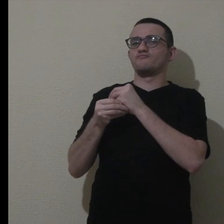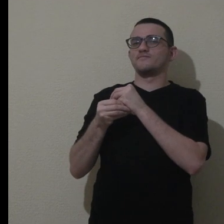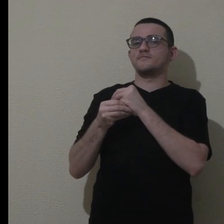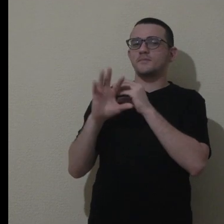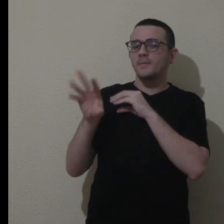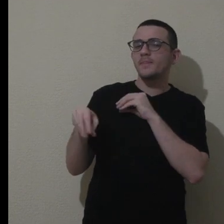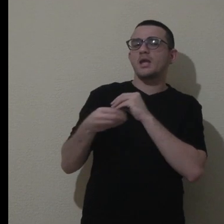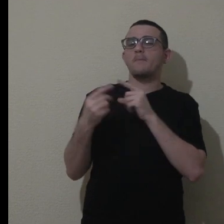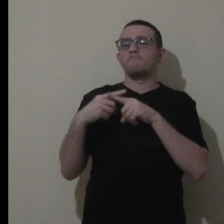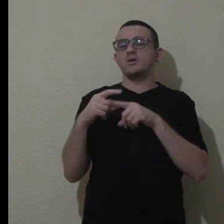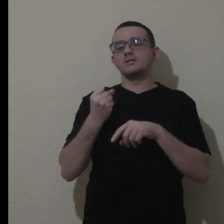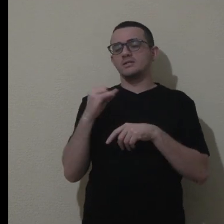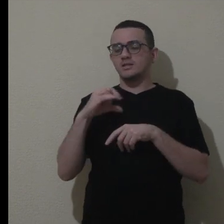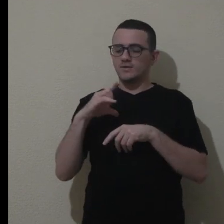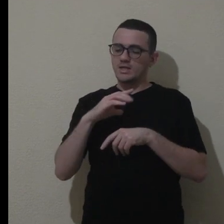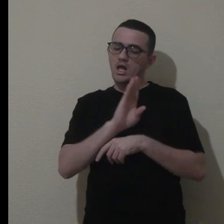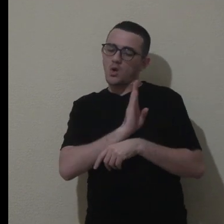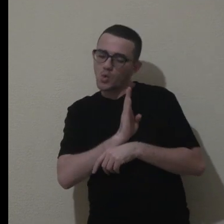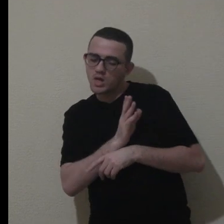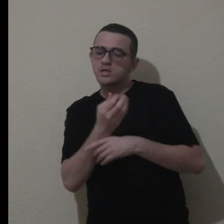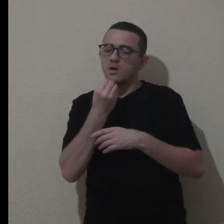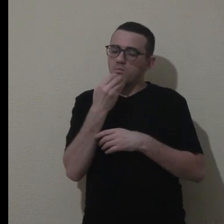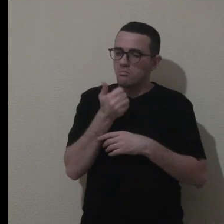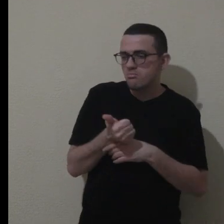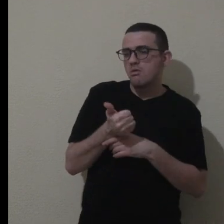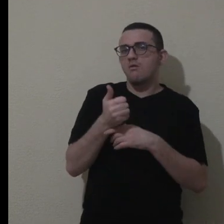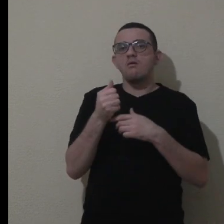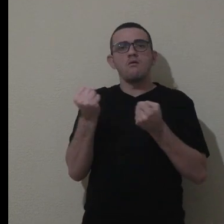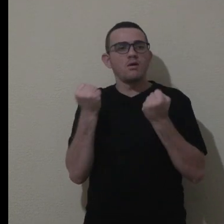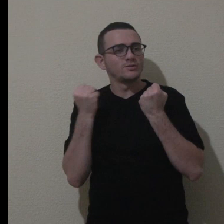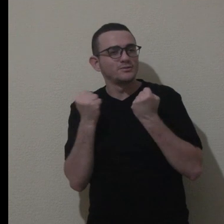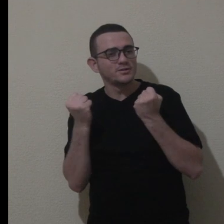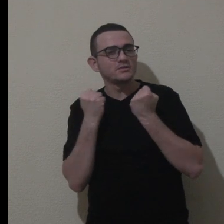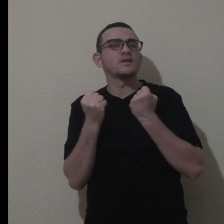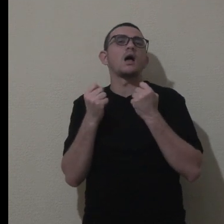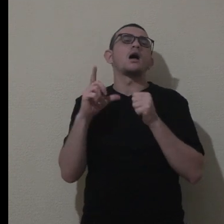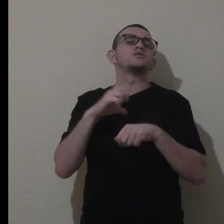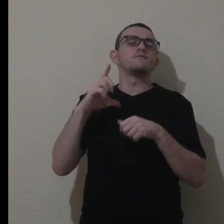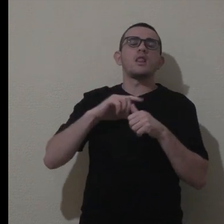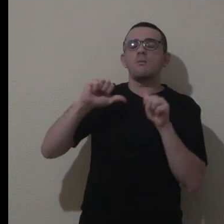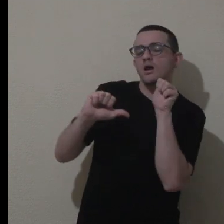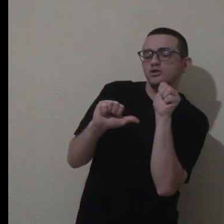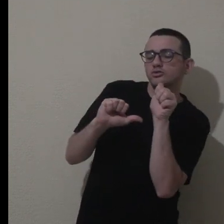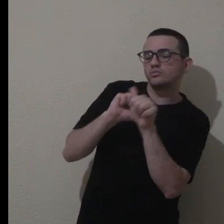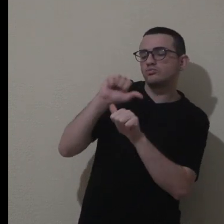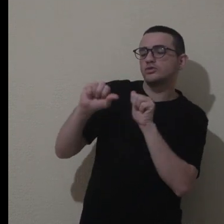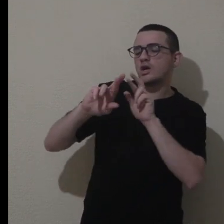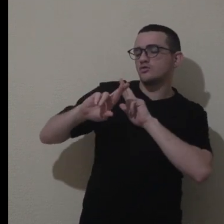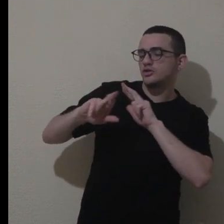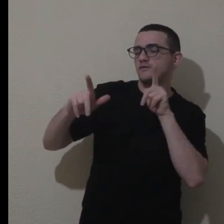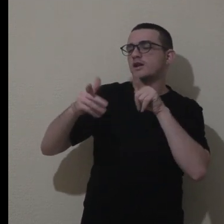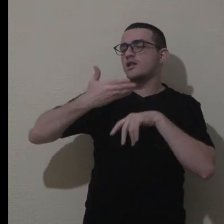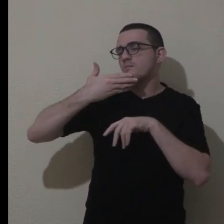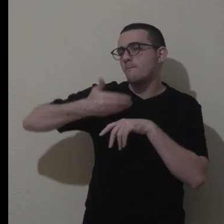a mais. Se você tiver, né, condições cardiovasculares, que seja, ela vai te dar um diferencial maior,